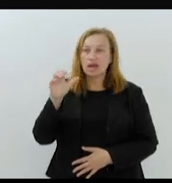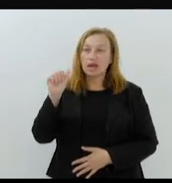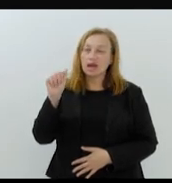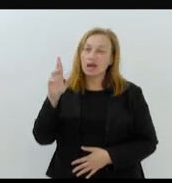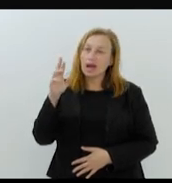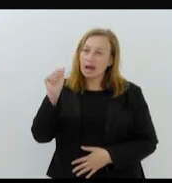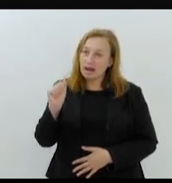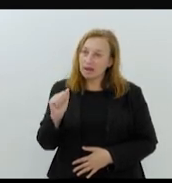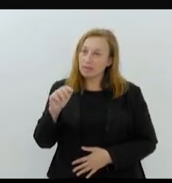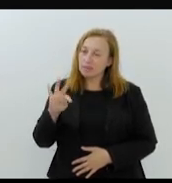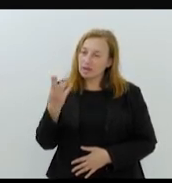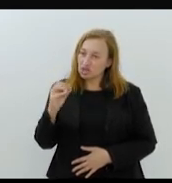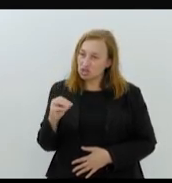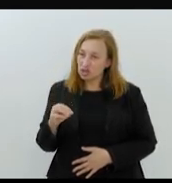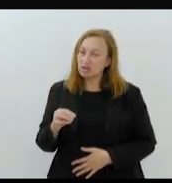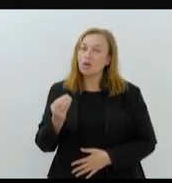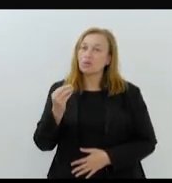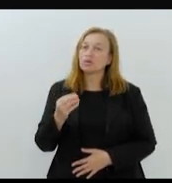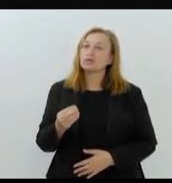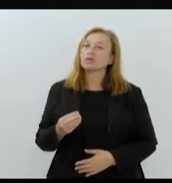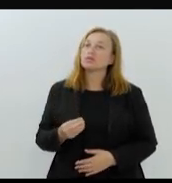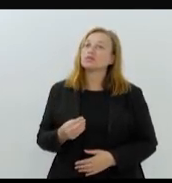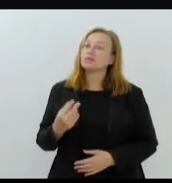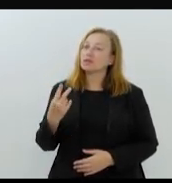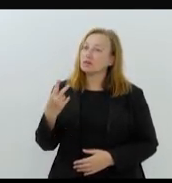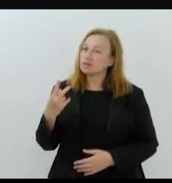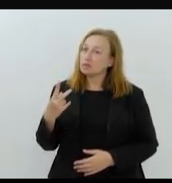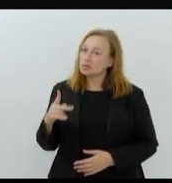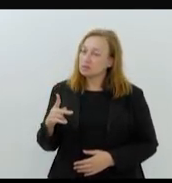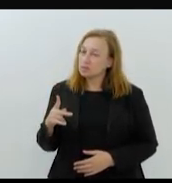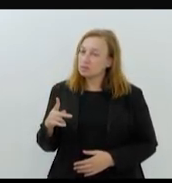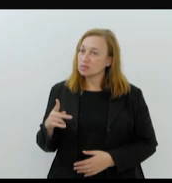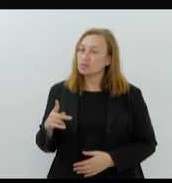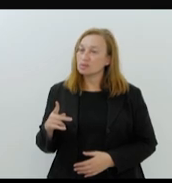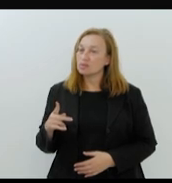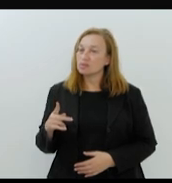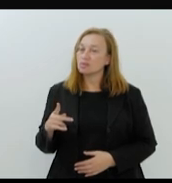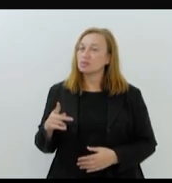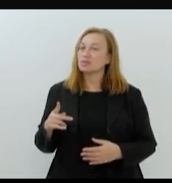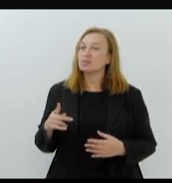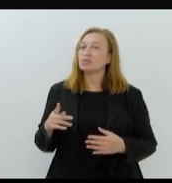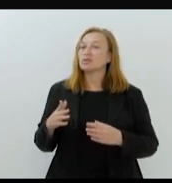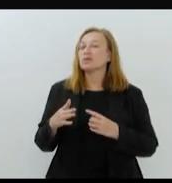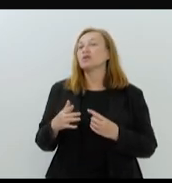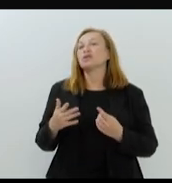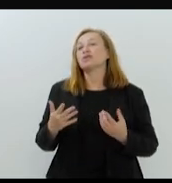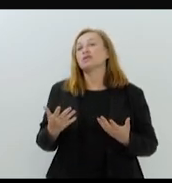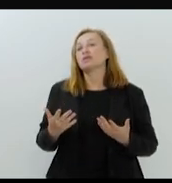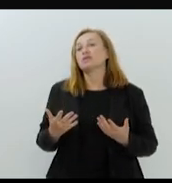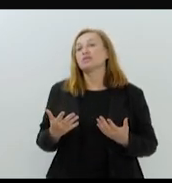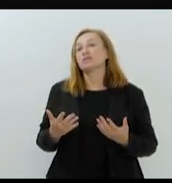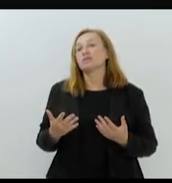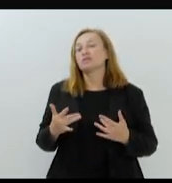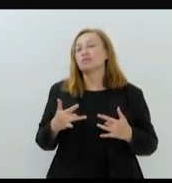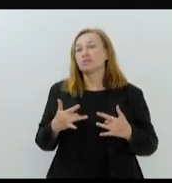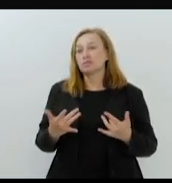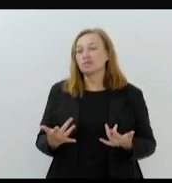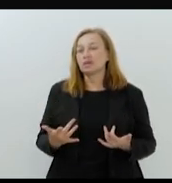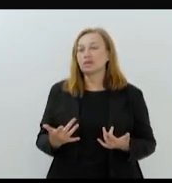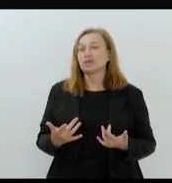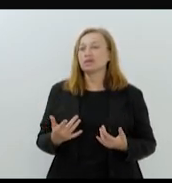Machado, por sua generosidade da coautoria. Peço que a deputada Marta anote também o meu